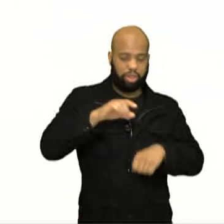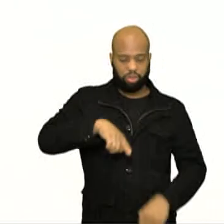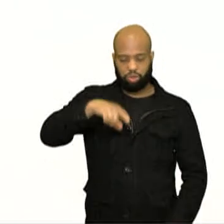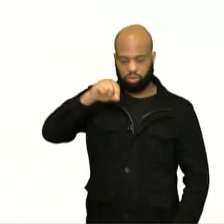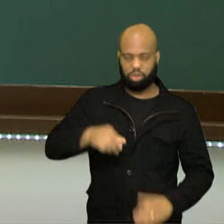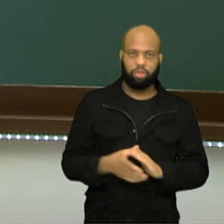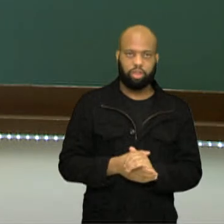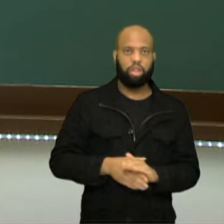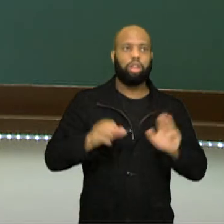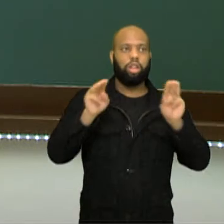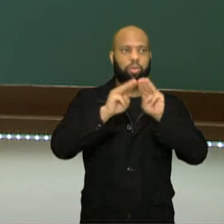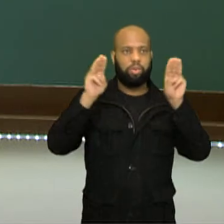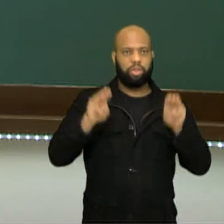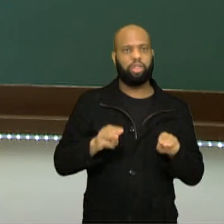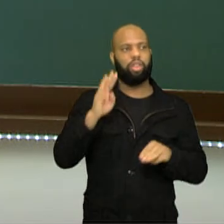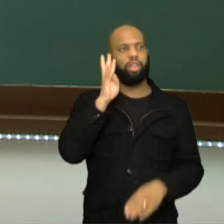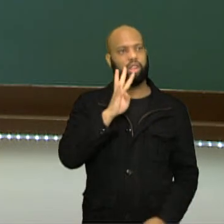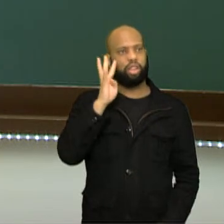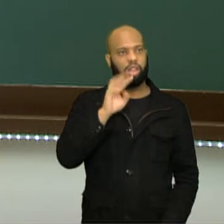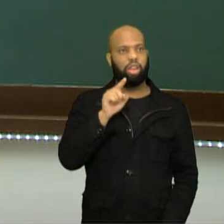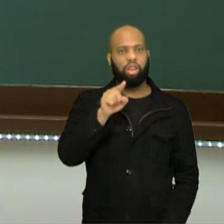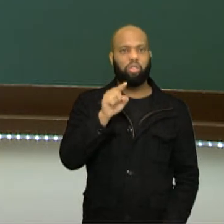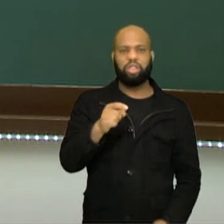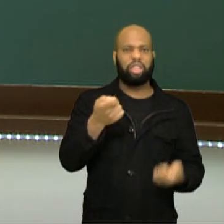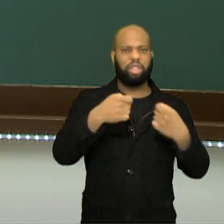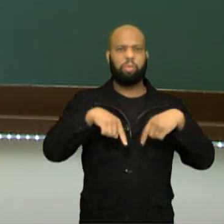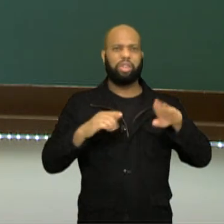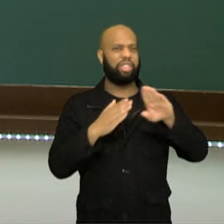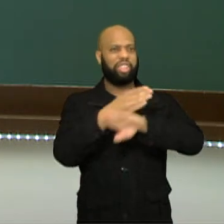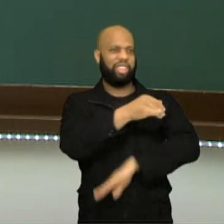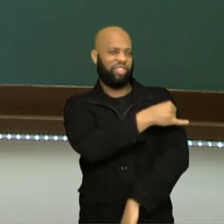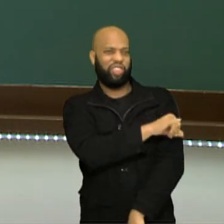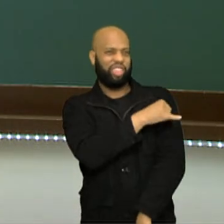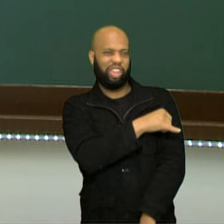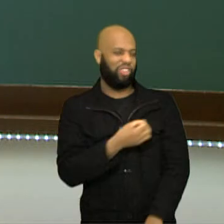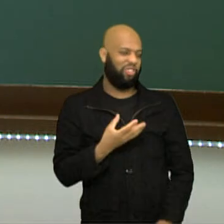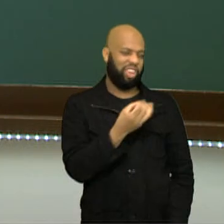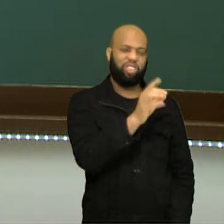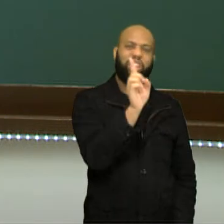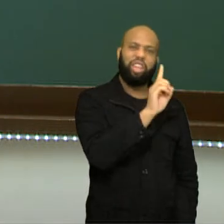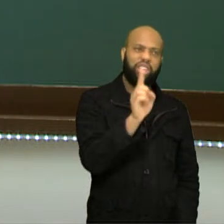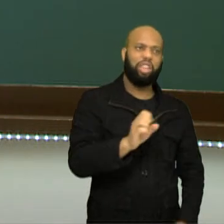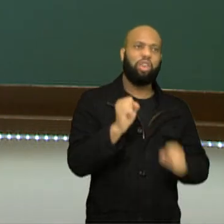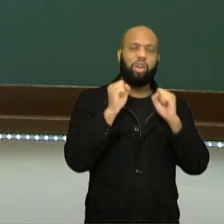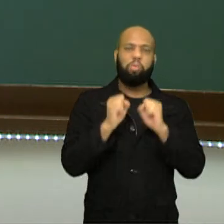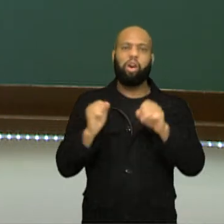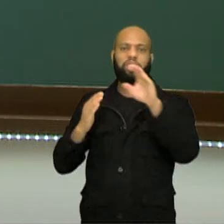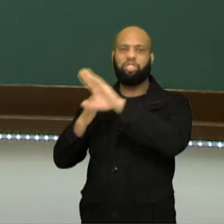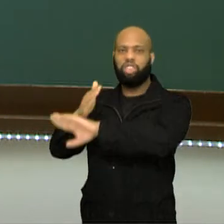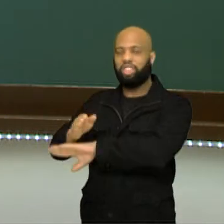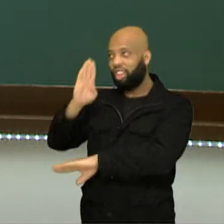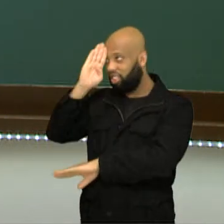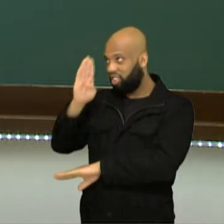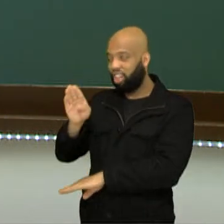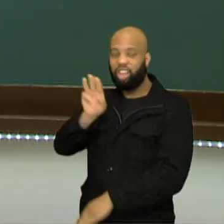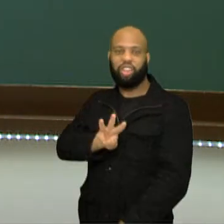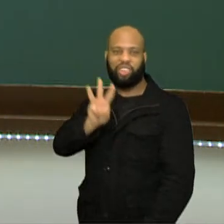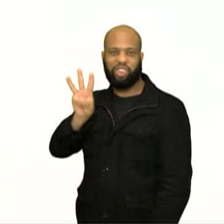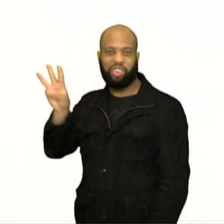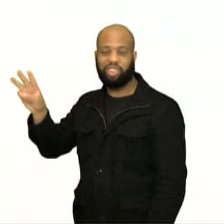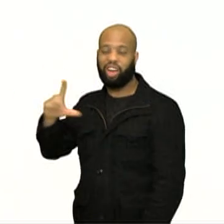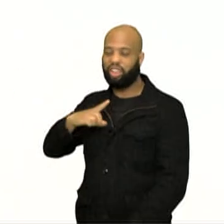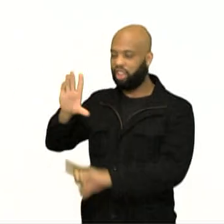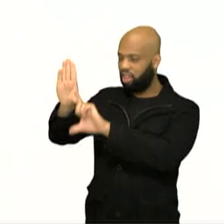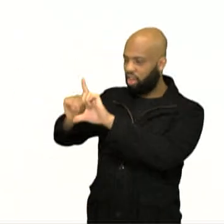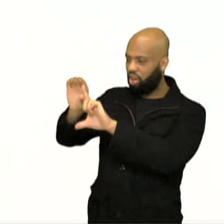escolhas. O museu é bem legal e você não precisa nem ir até o Rio de Janeiro para conhecer esse museu. Entrando aqui nesse